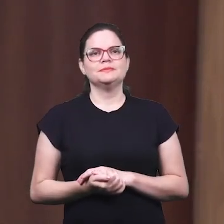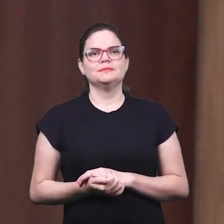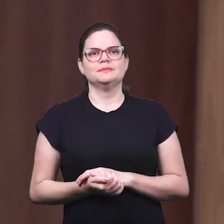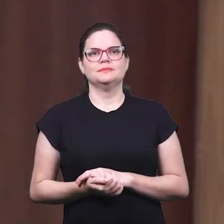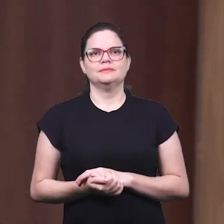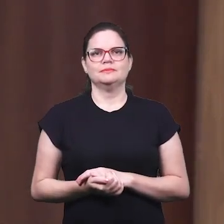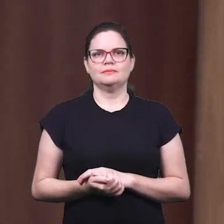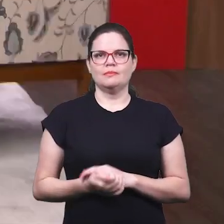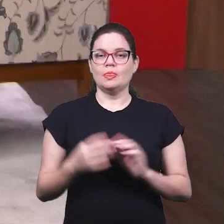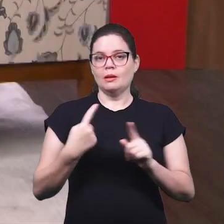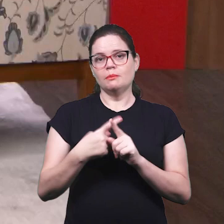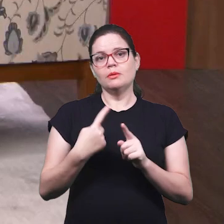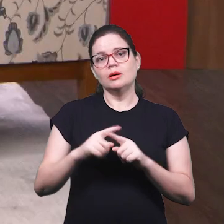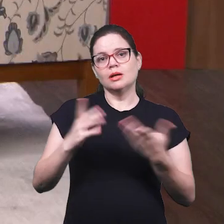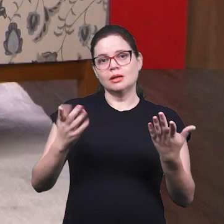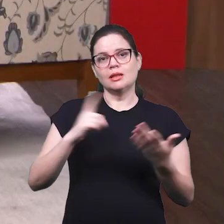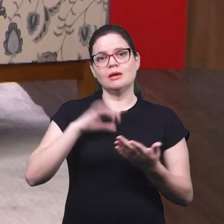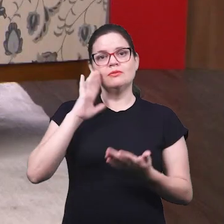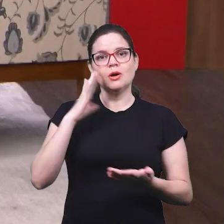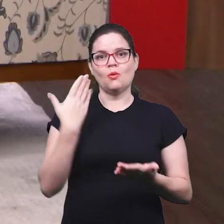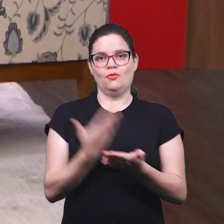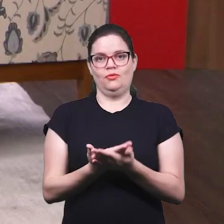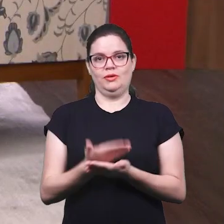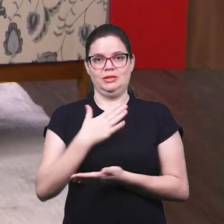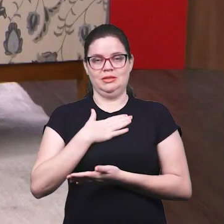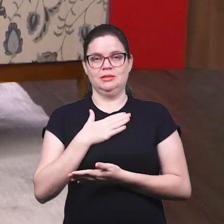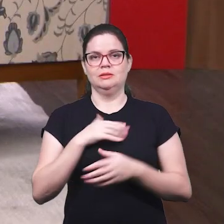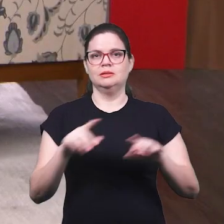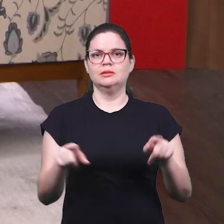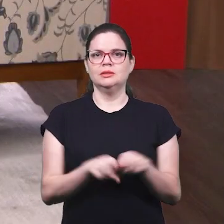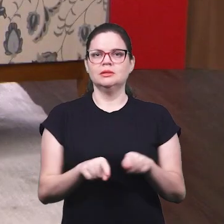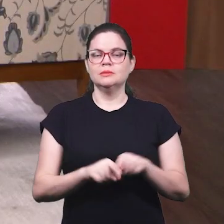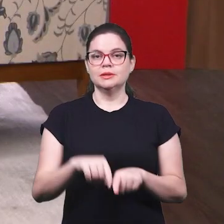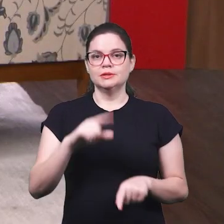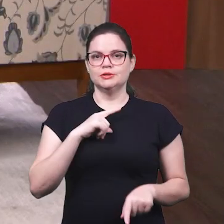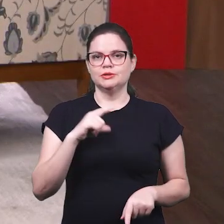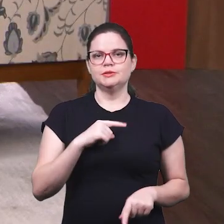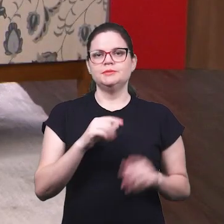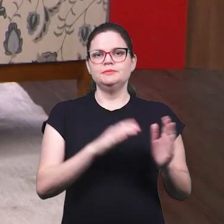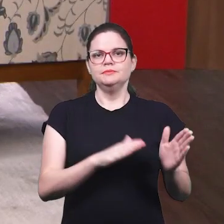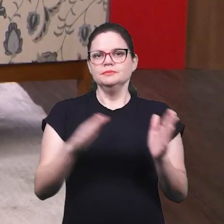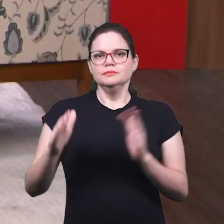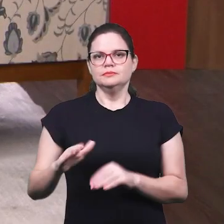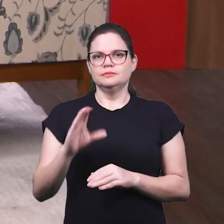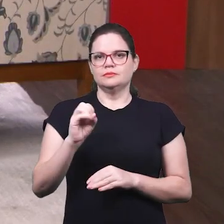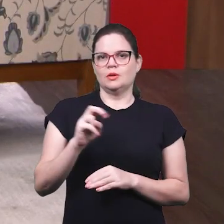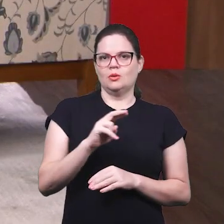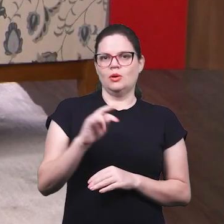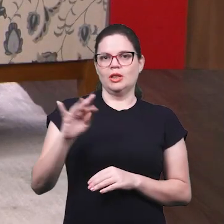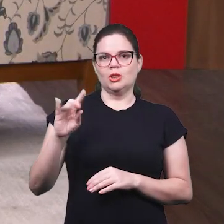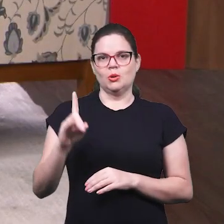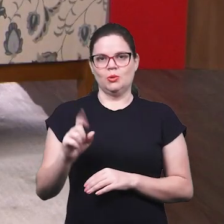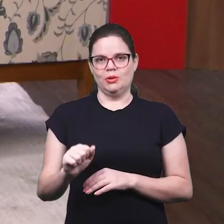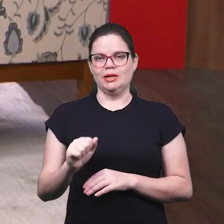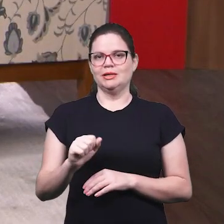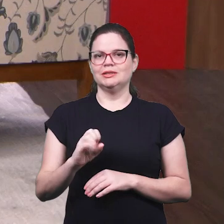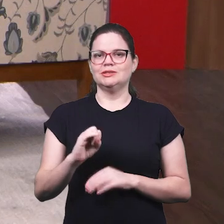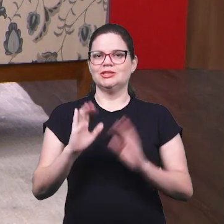também... Gerou confiança, né? Gerou confiança. E também eu tinha uma corretora de imóveis. Eu vendi 2 apartamentos para